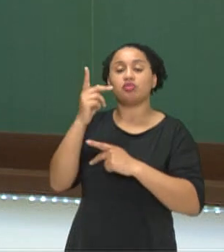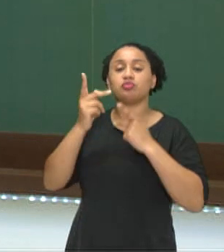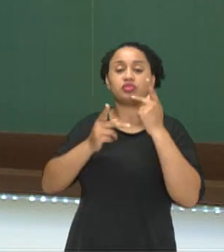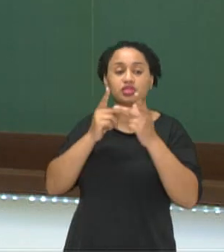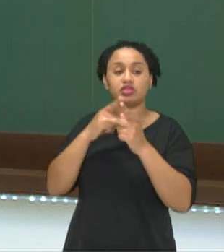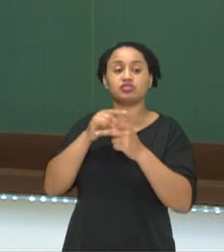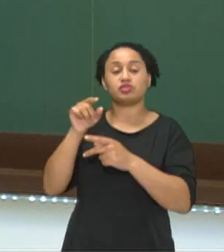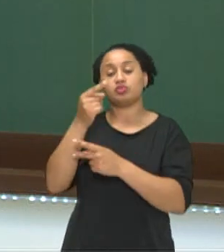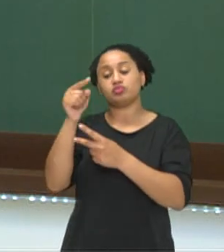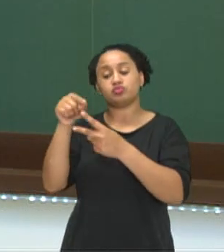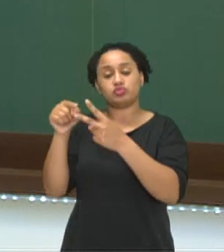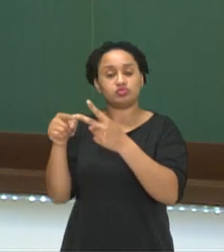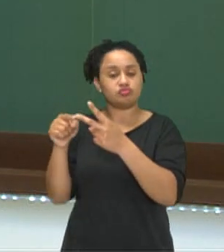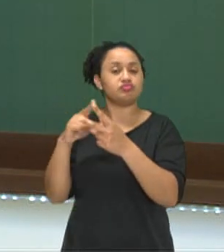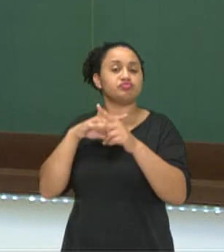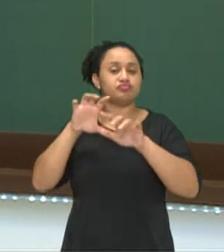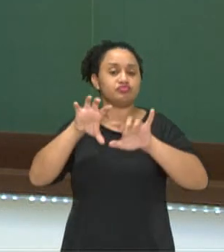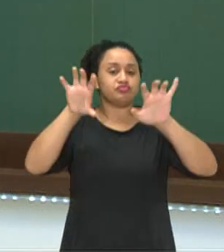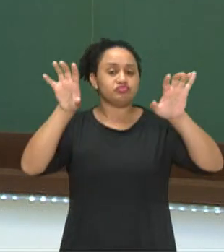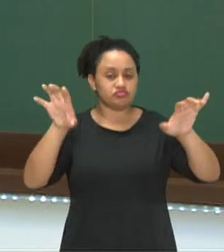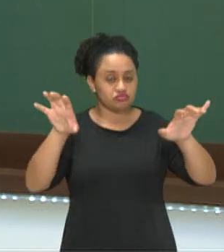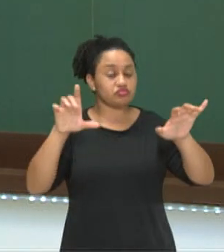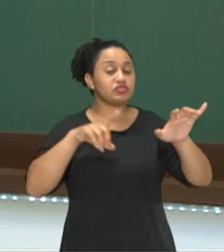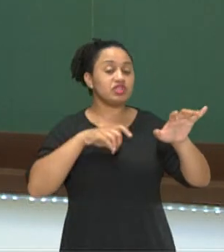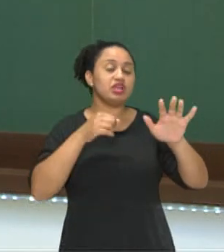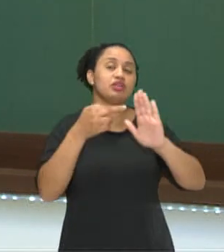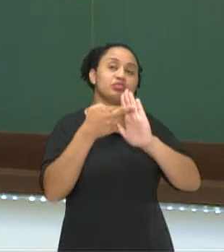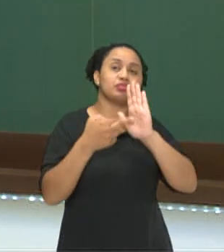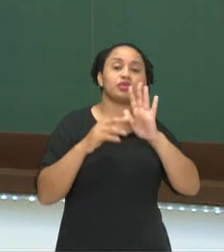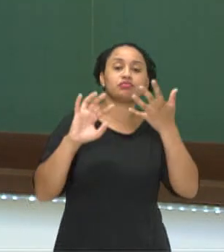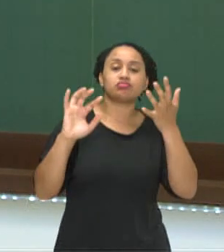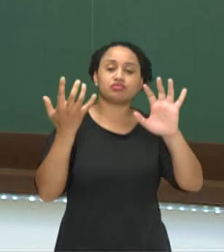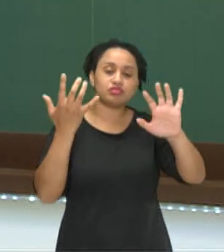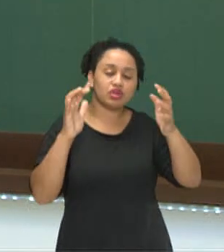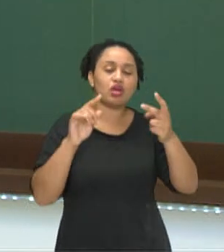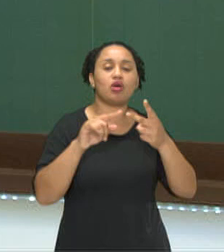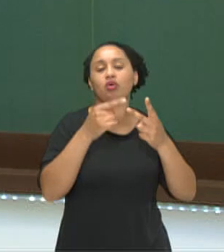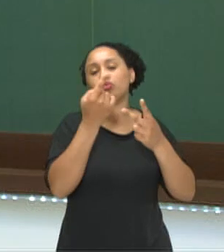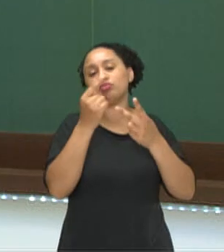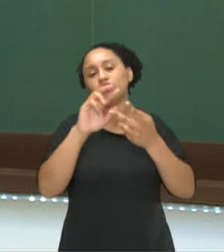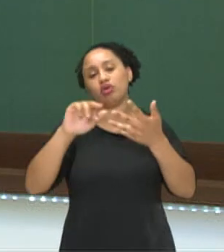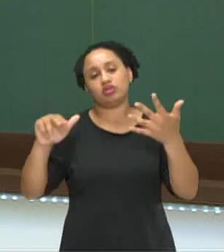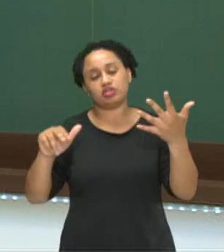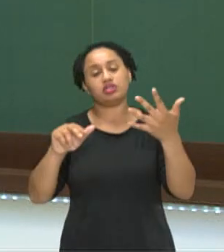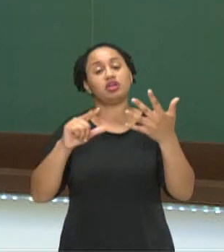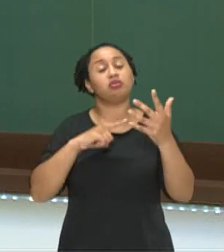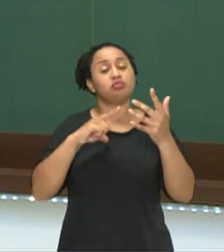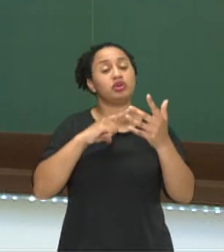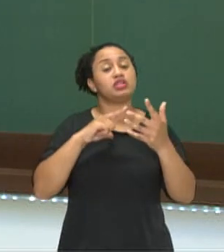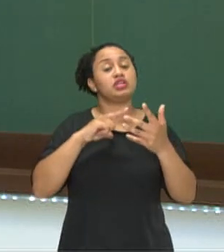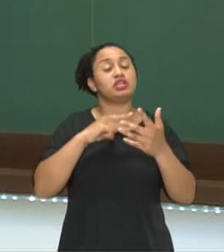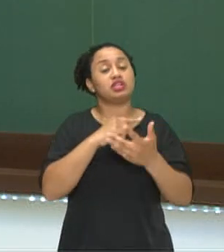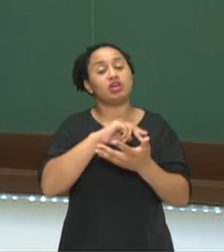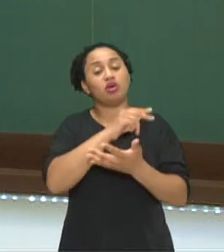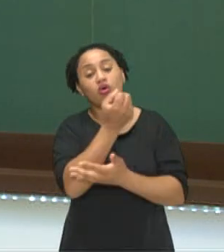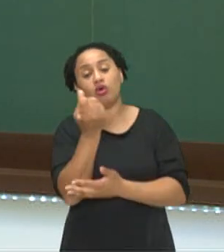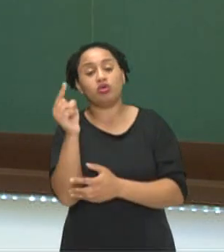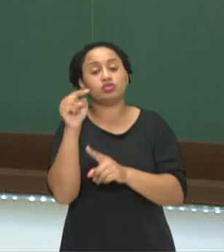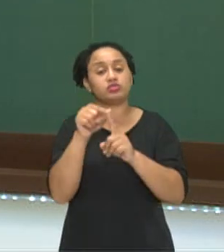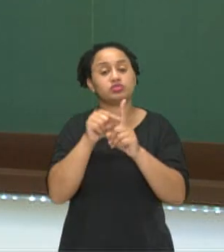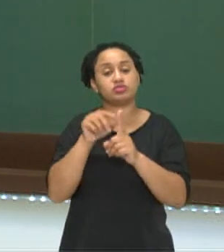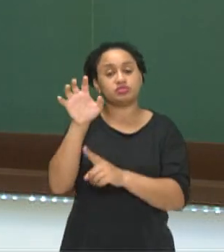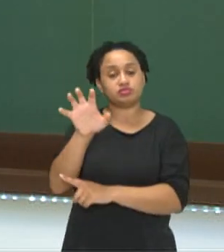outra regionalização. Se estabelecermos critérios climáticos ou ainda outros critérios, nós vamos ter outras formas de